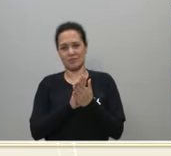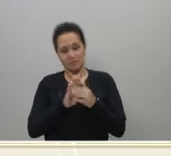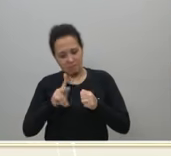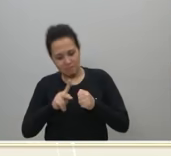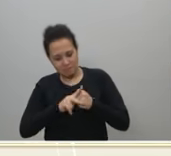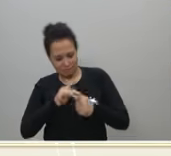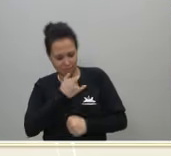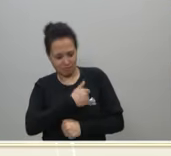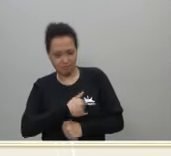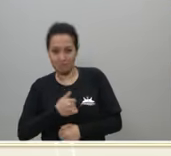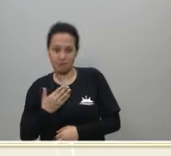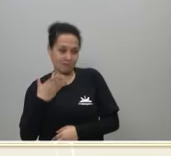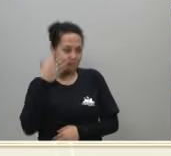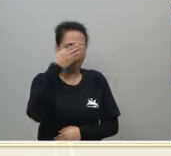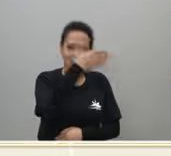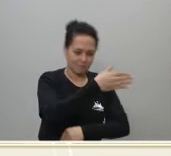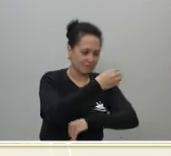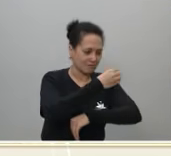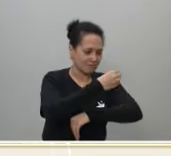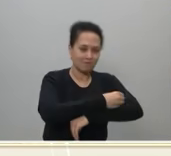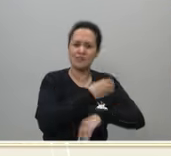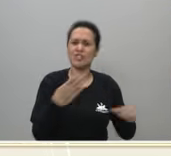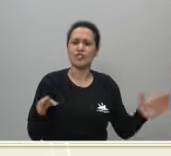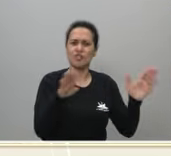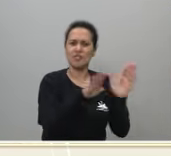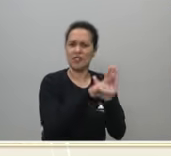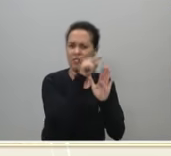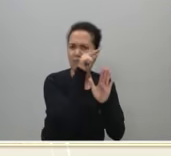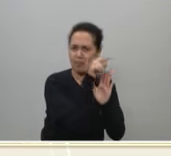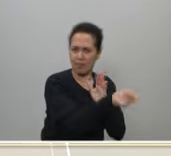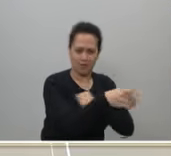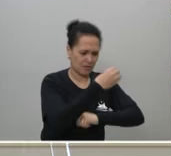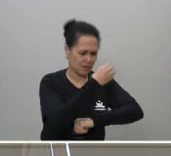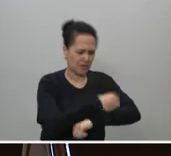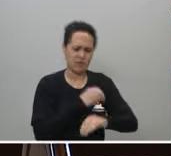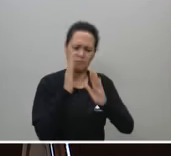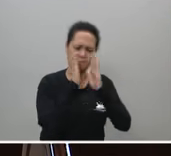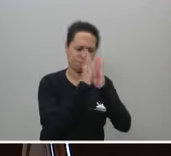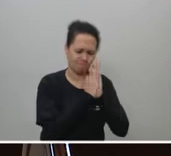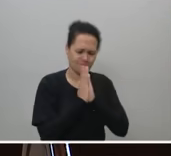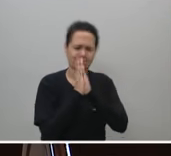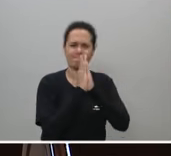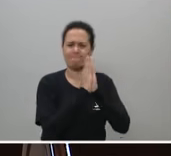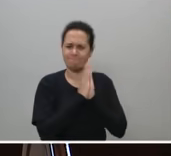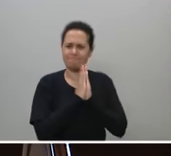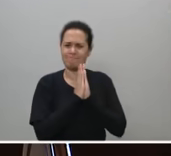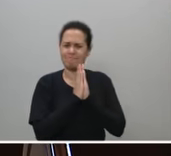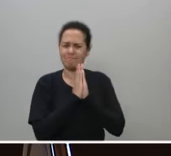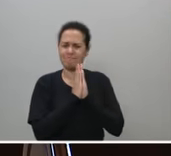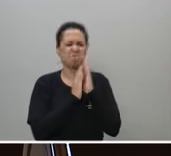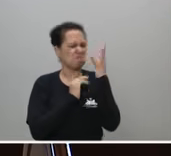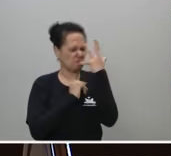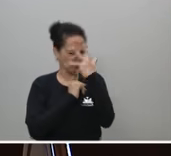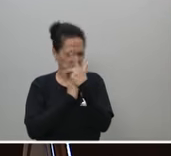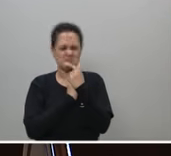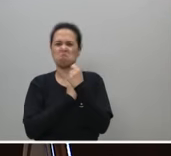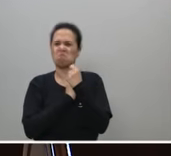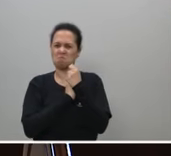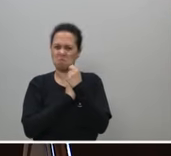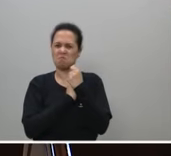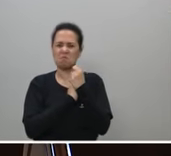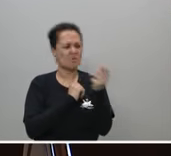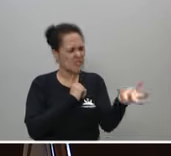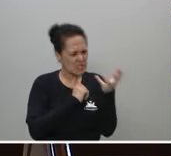quando chegaram lá, oraram. Os habitantes da Samaria, olha que coisa mais linda, para que recebesse o Espírito